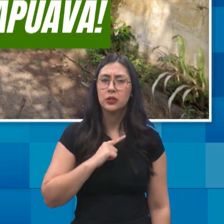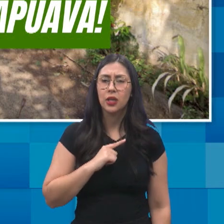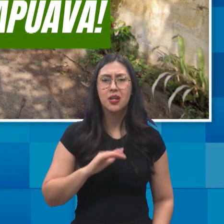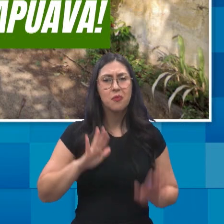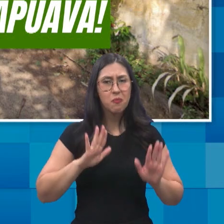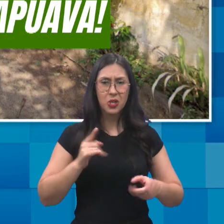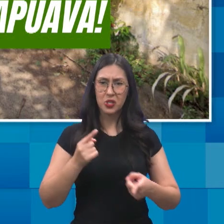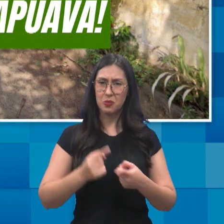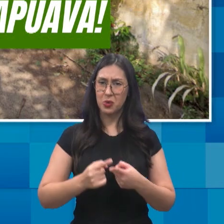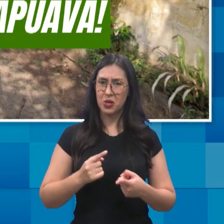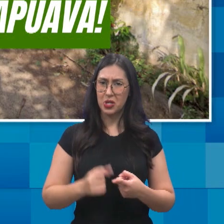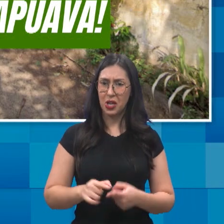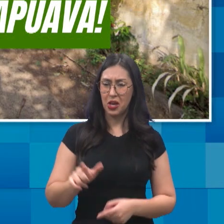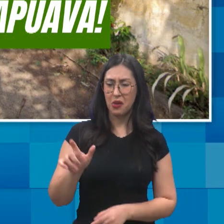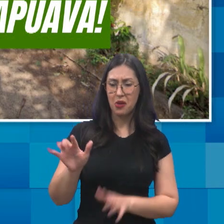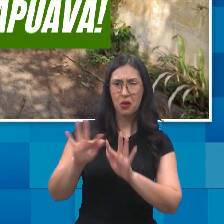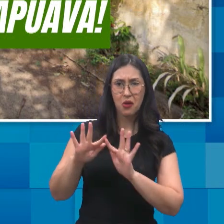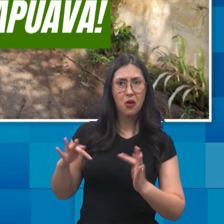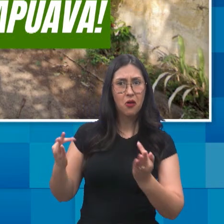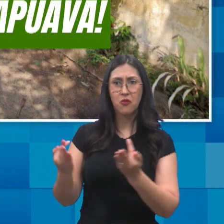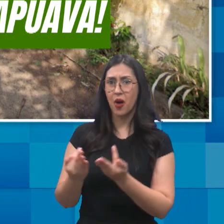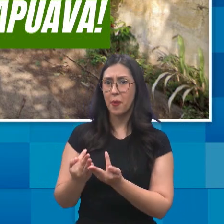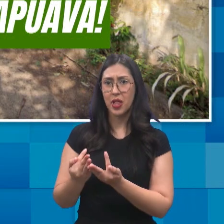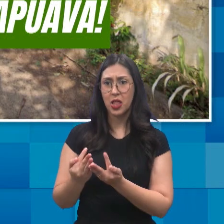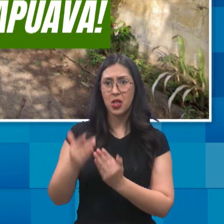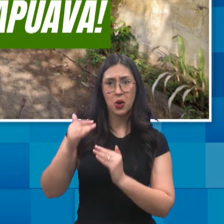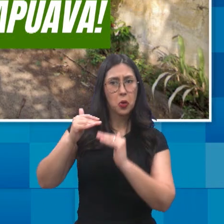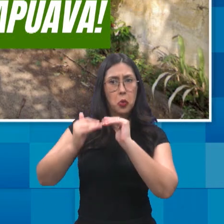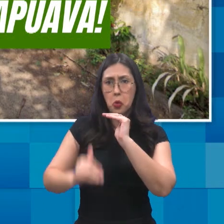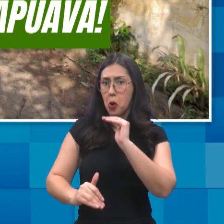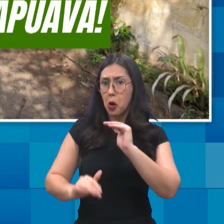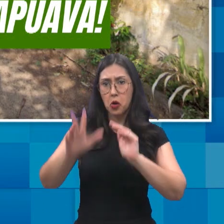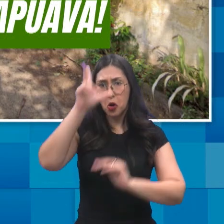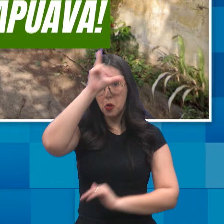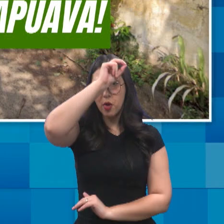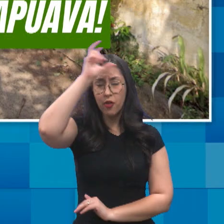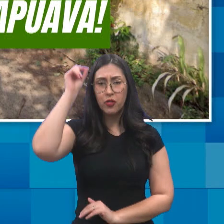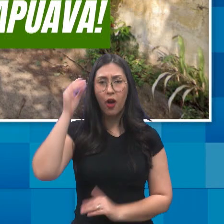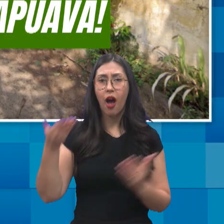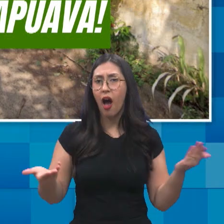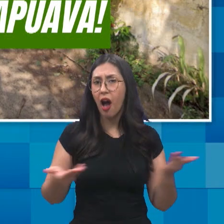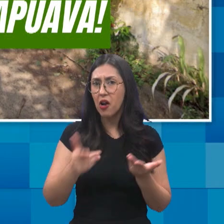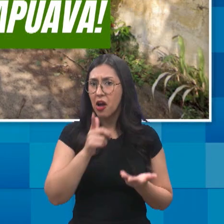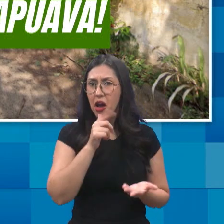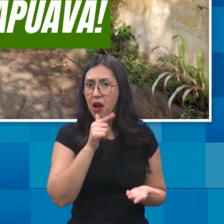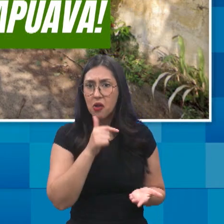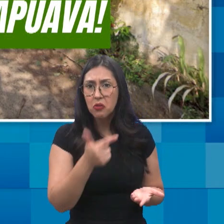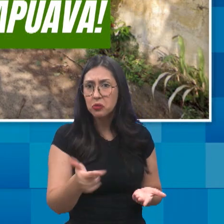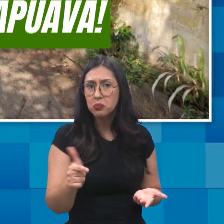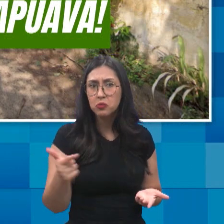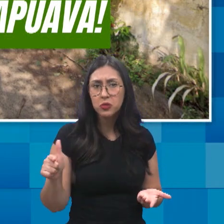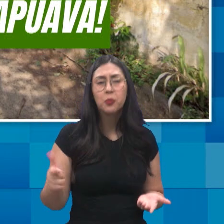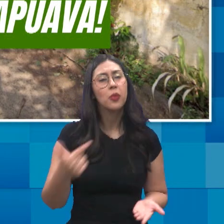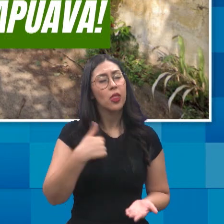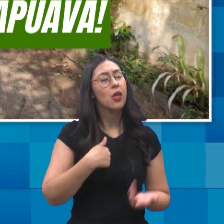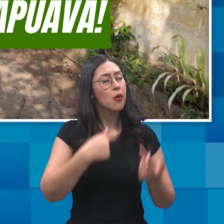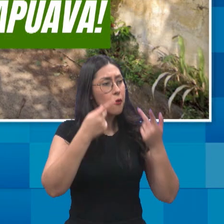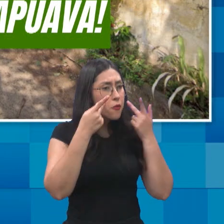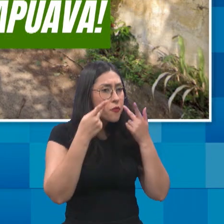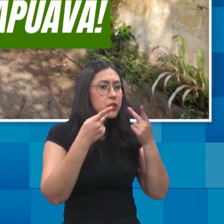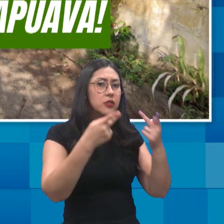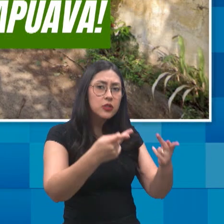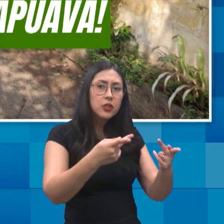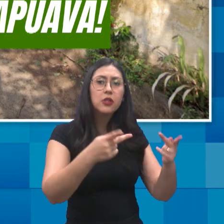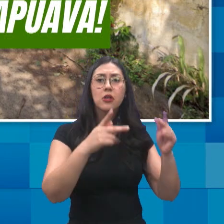se colocou contra a uma medida da prefeitura, ela parou de receber água. Eu estive lá visitando a casa